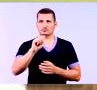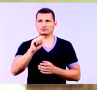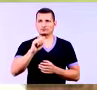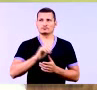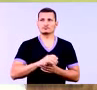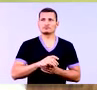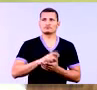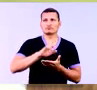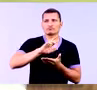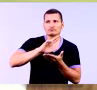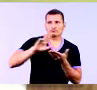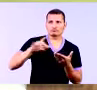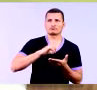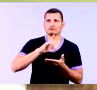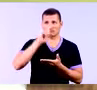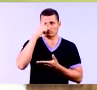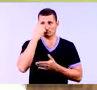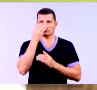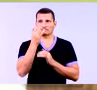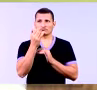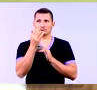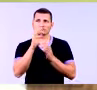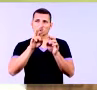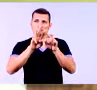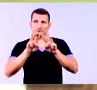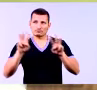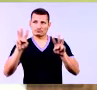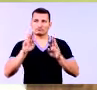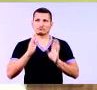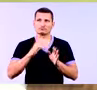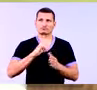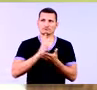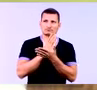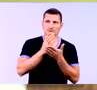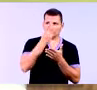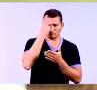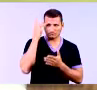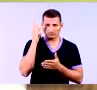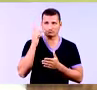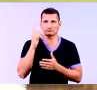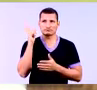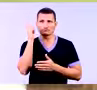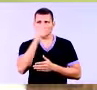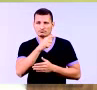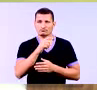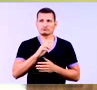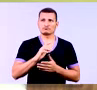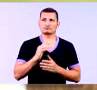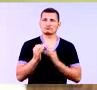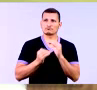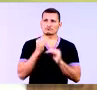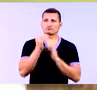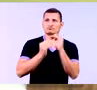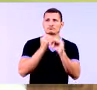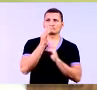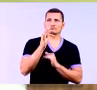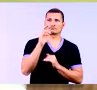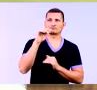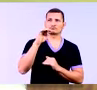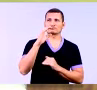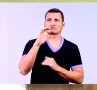roda, já tiveram pessoas que passaram por essas dificuldades, desenvolveram funções que podem ser utilizadas,